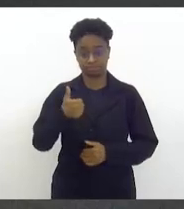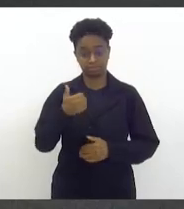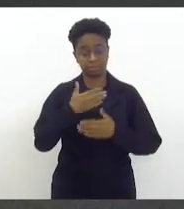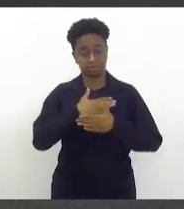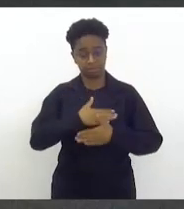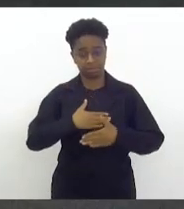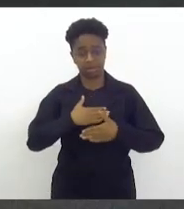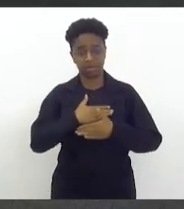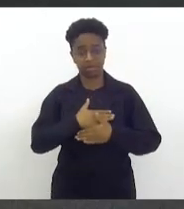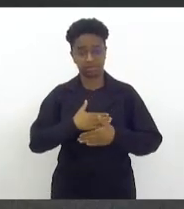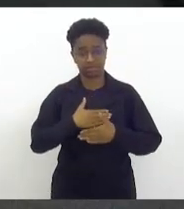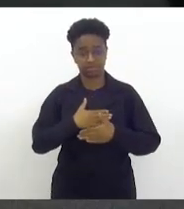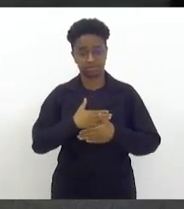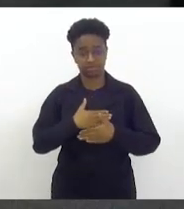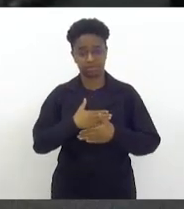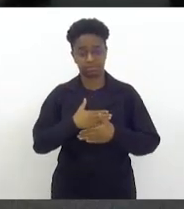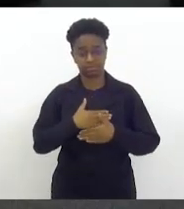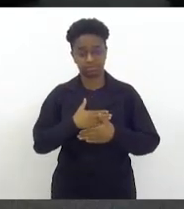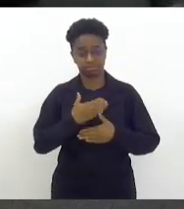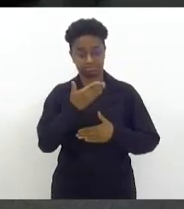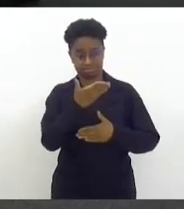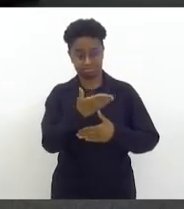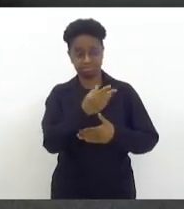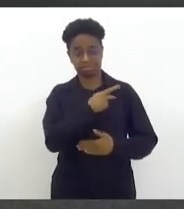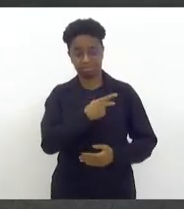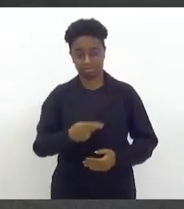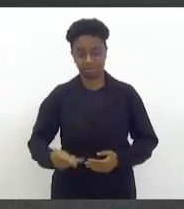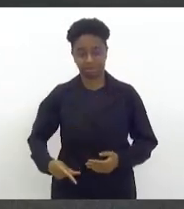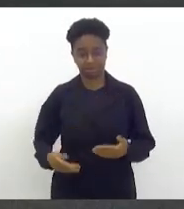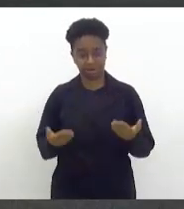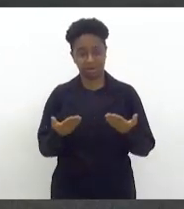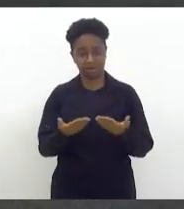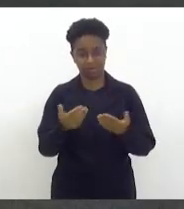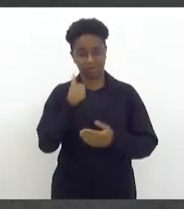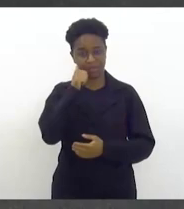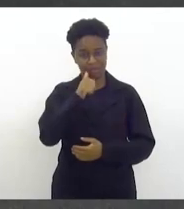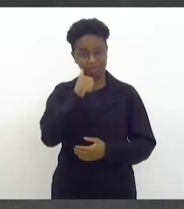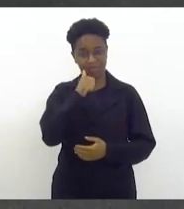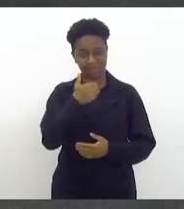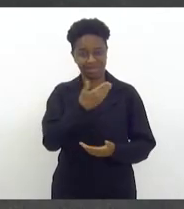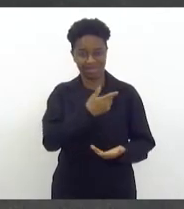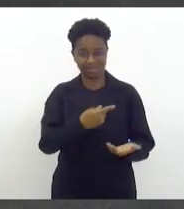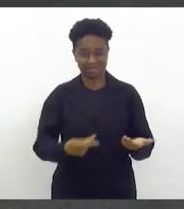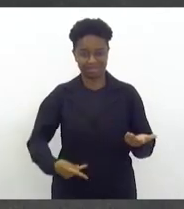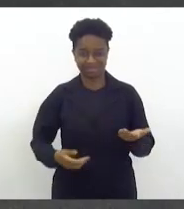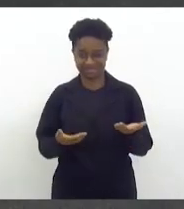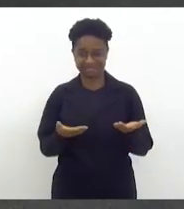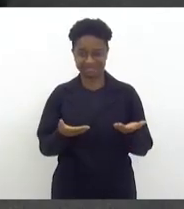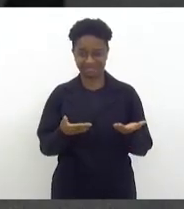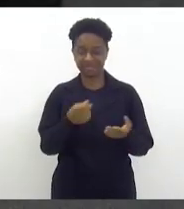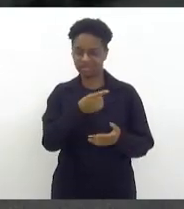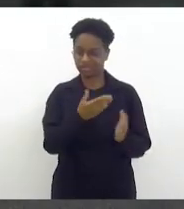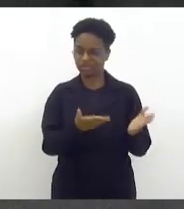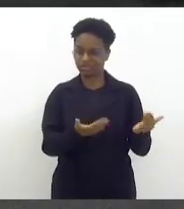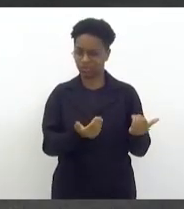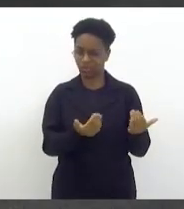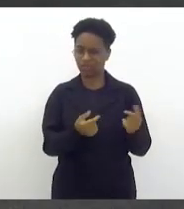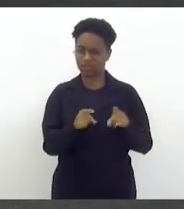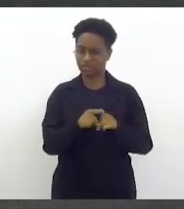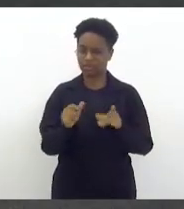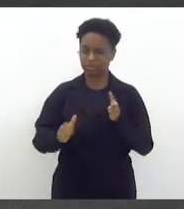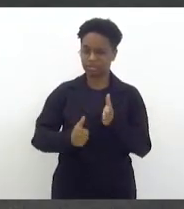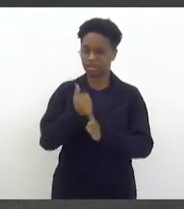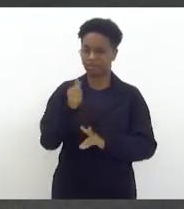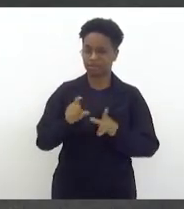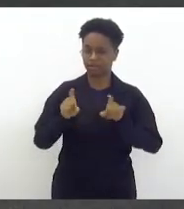prazer ser presidido por uma mulher, principalmente uma mulher jovem de primeiro